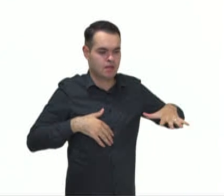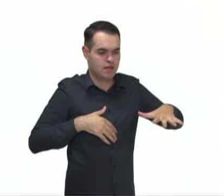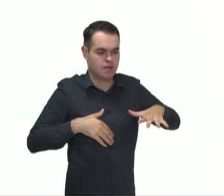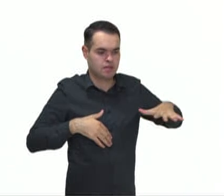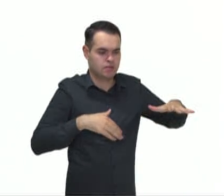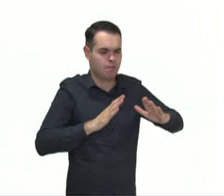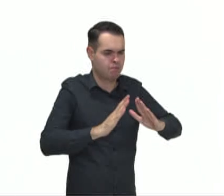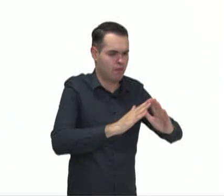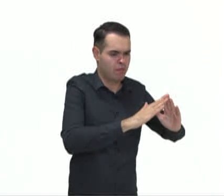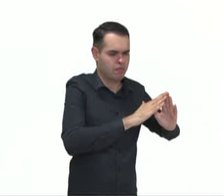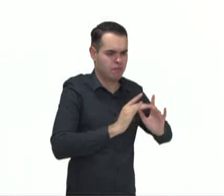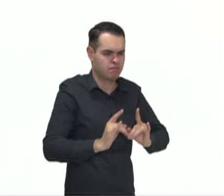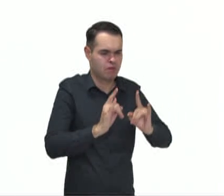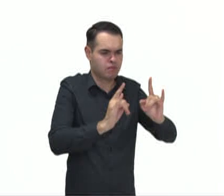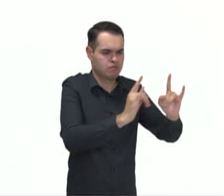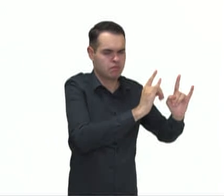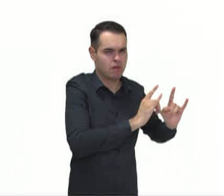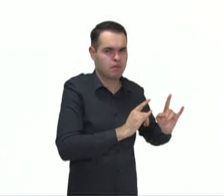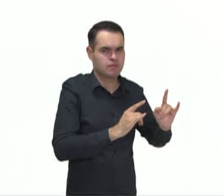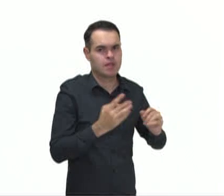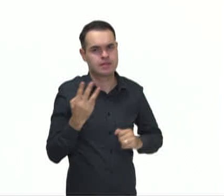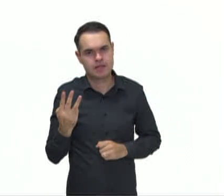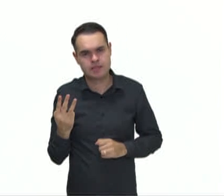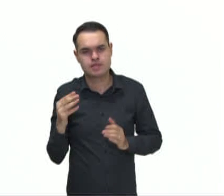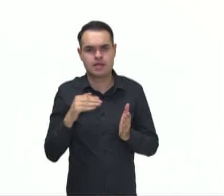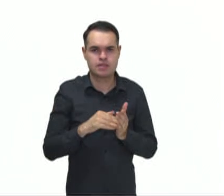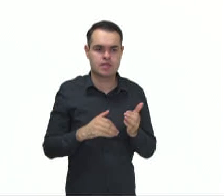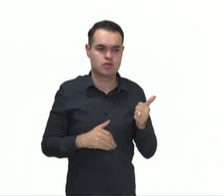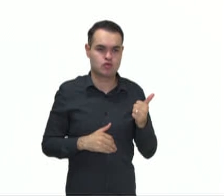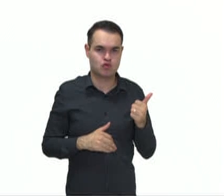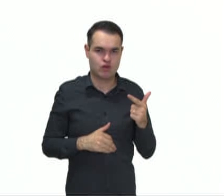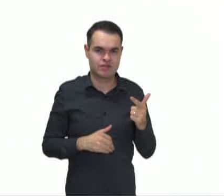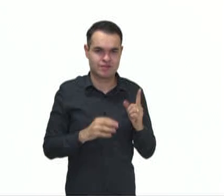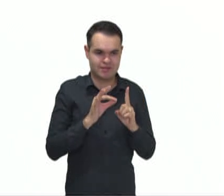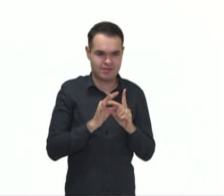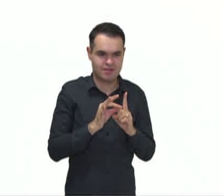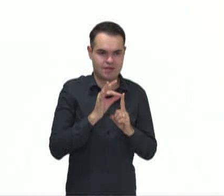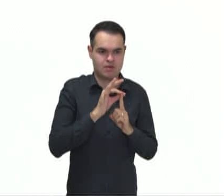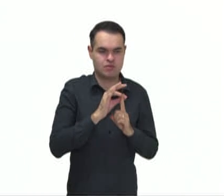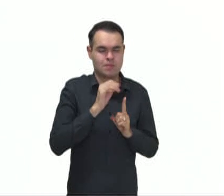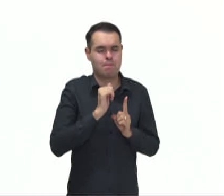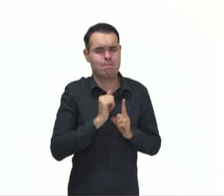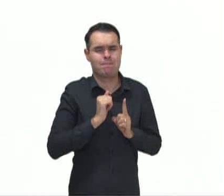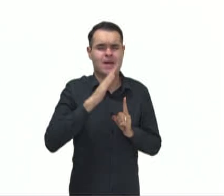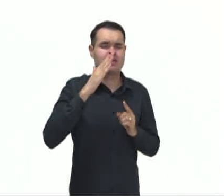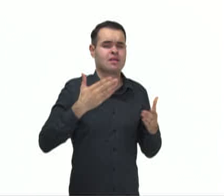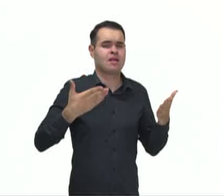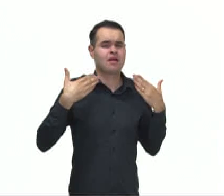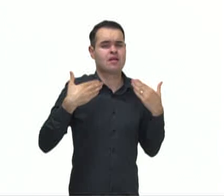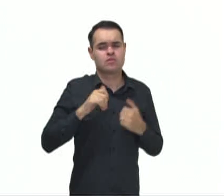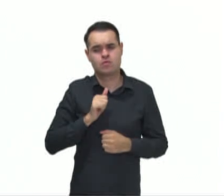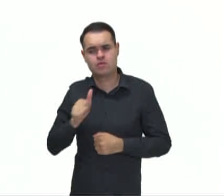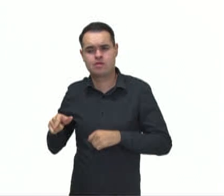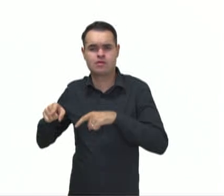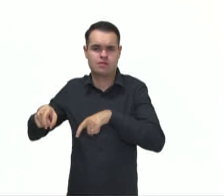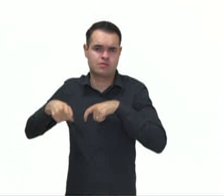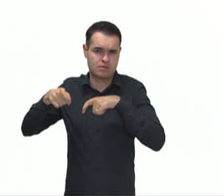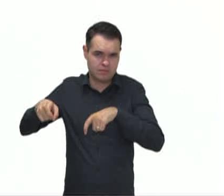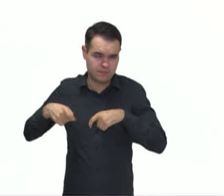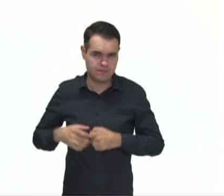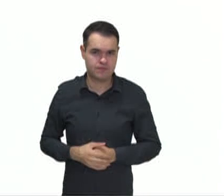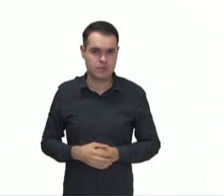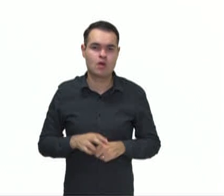urbanas podem ficar de 3 a 12 graus mais quentes do que as rurais. Daí a razão de muita